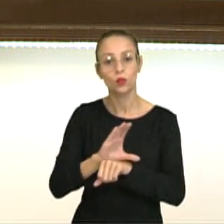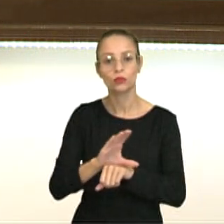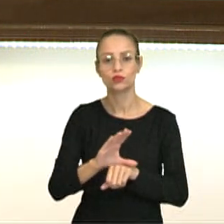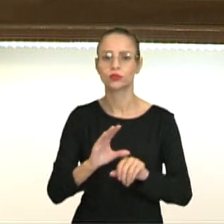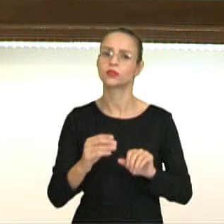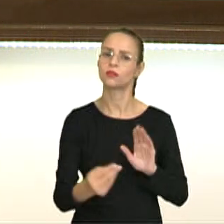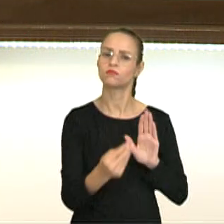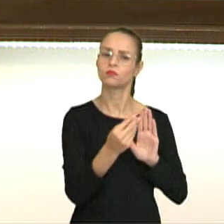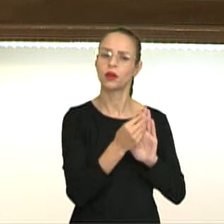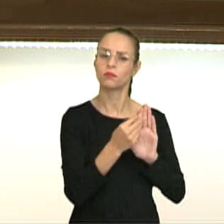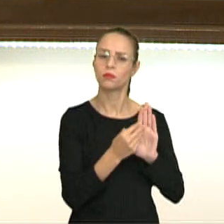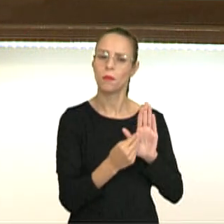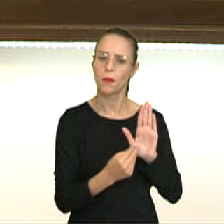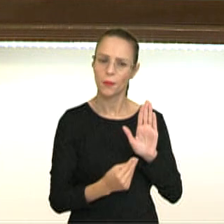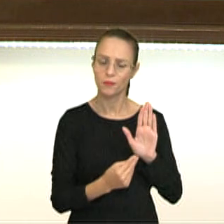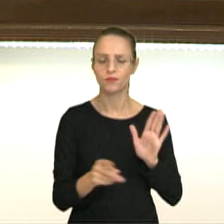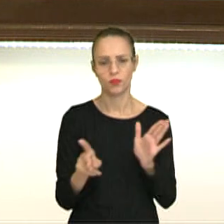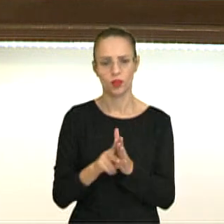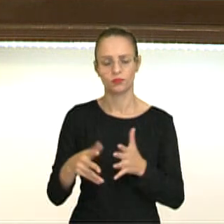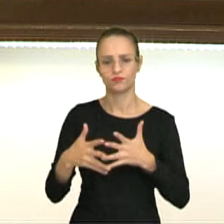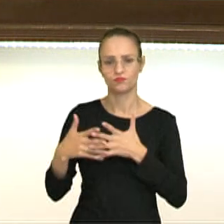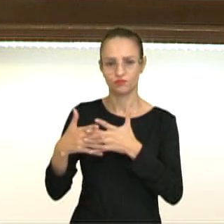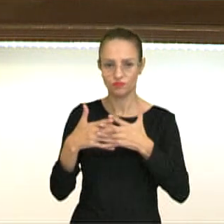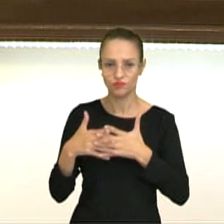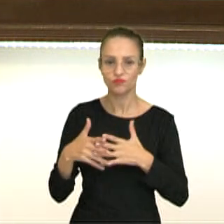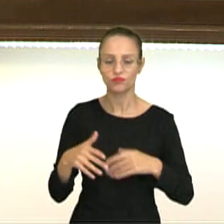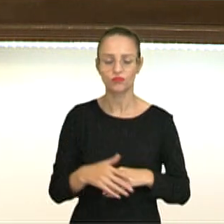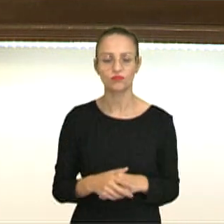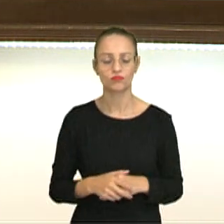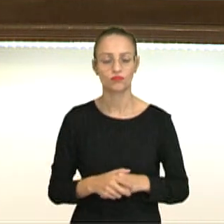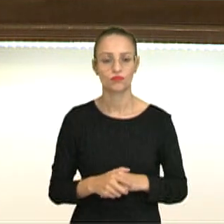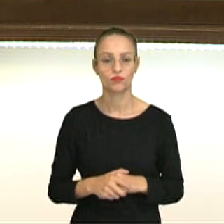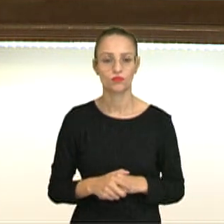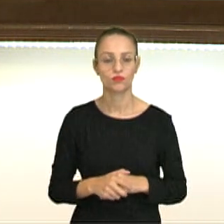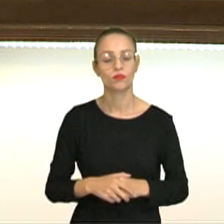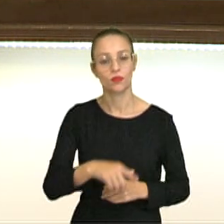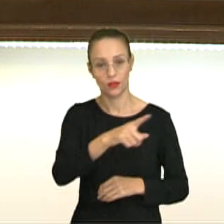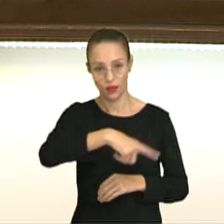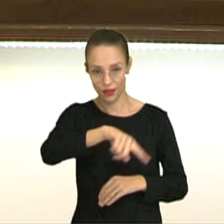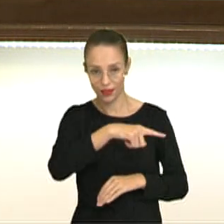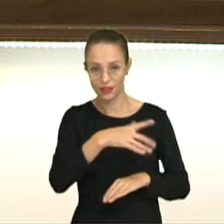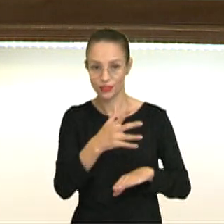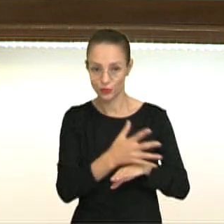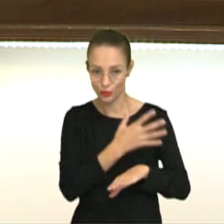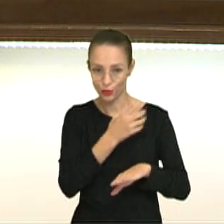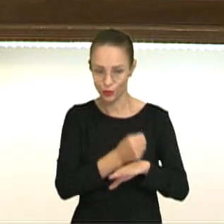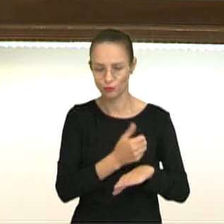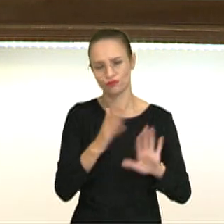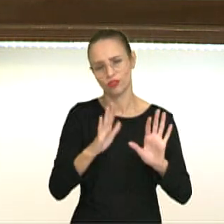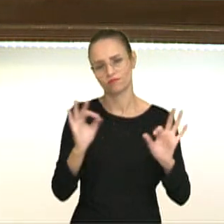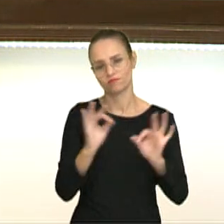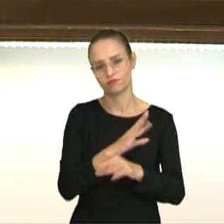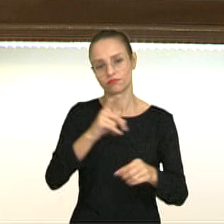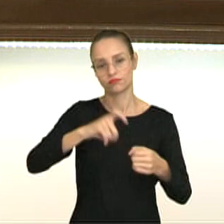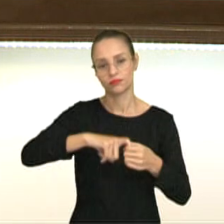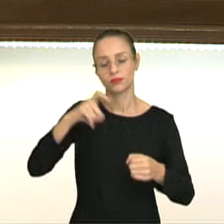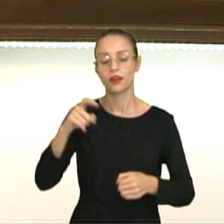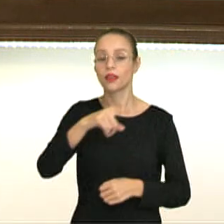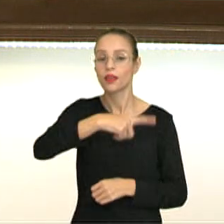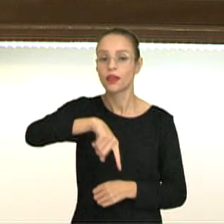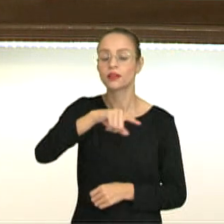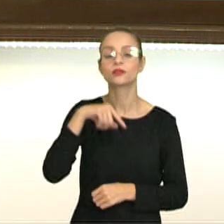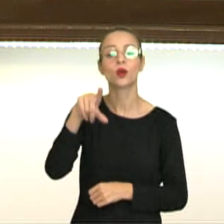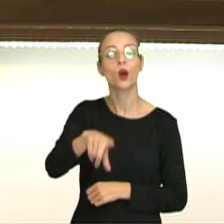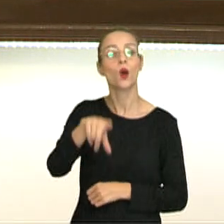se torne, então, Constituição dos Estados Unidos, né? Os colonos, agora já independentes, eles vão optar,